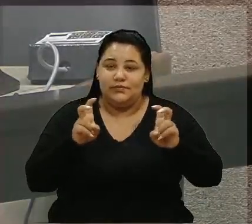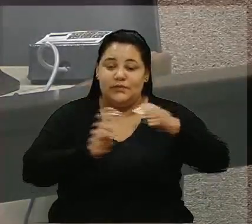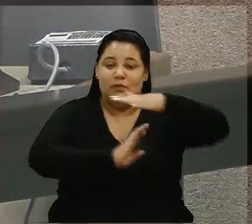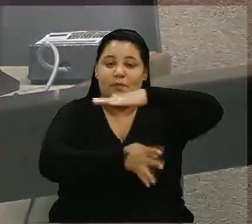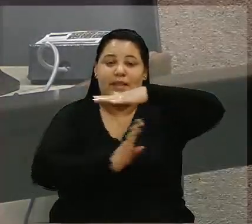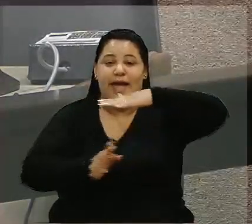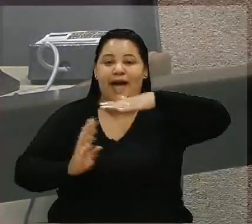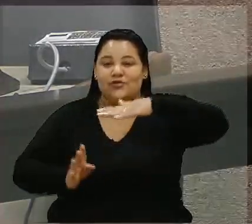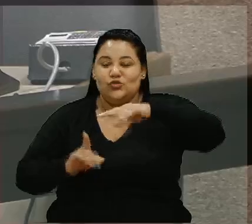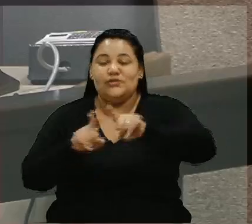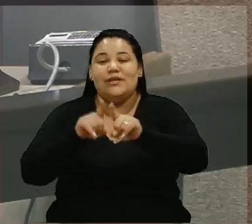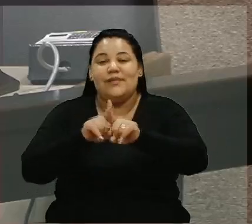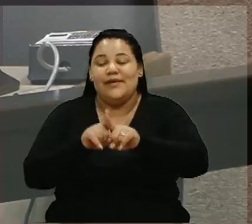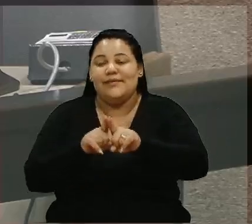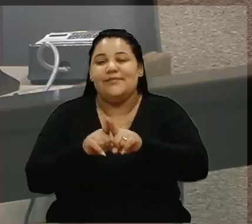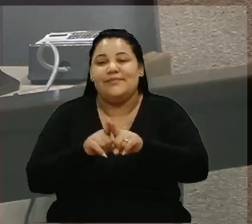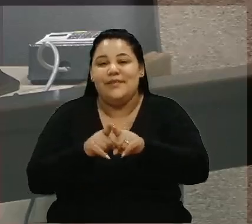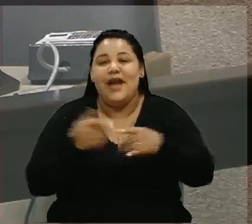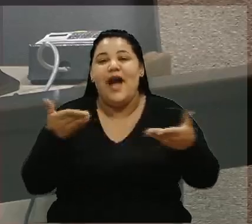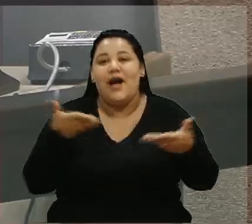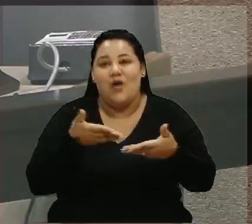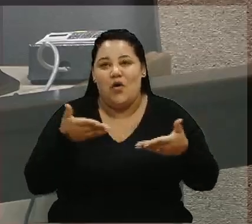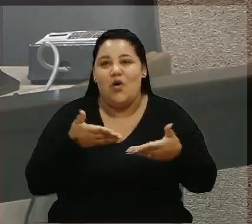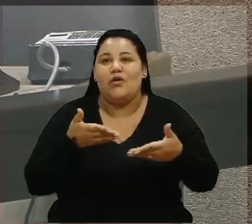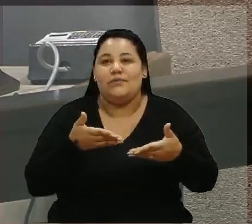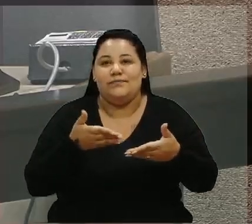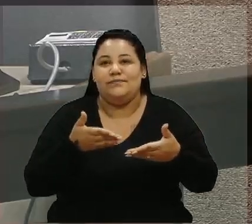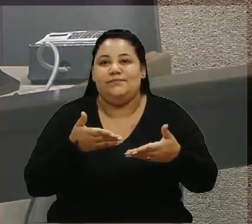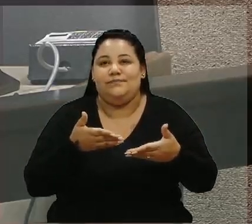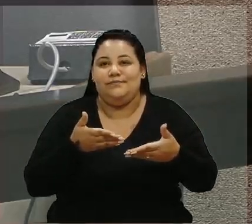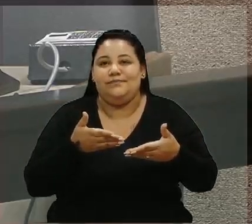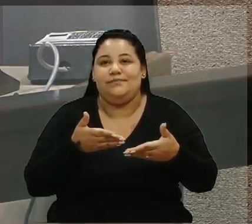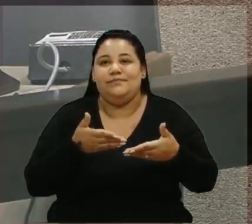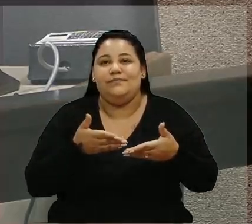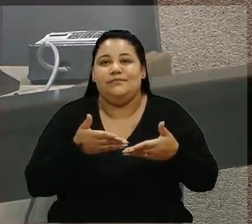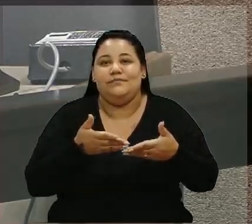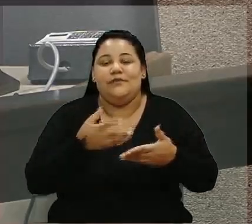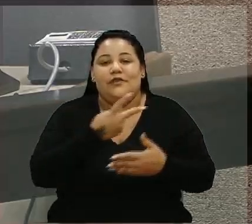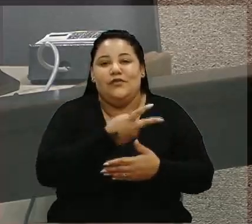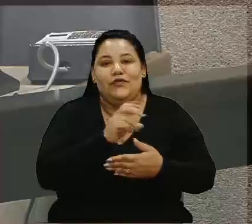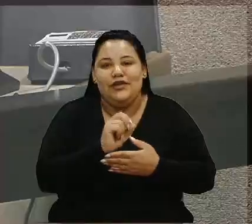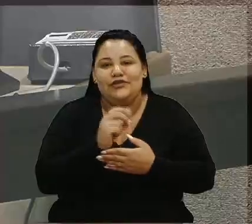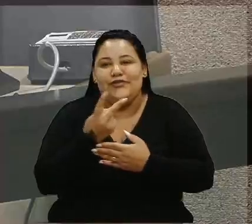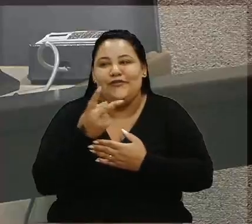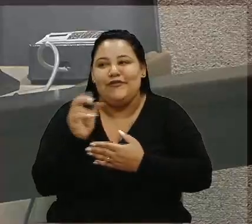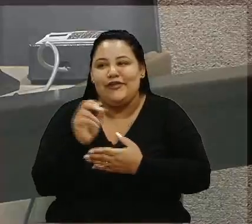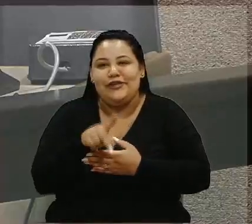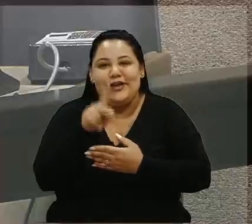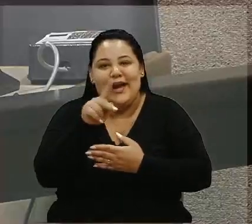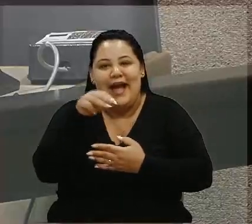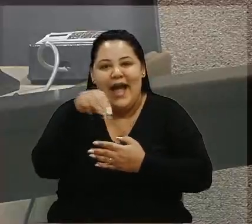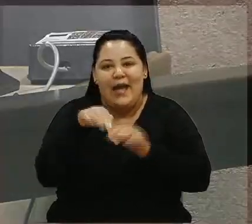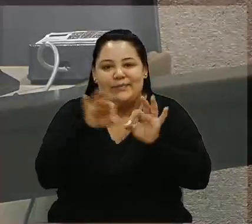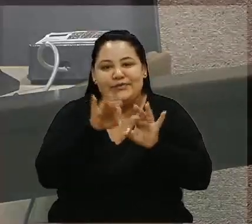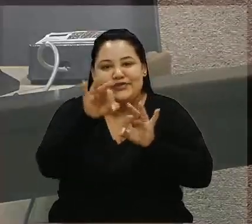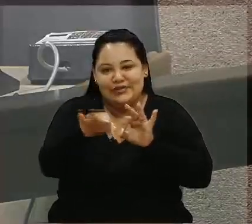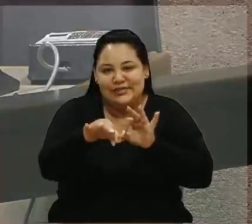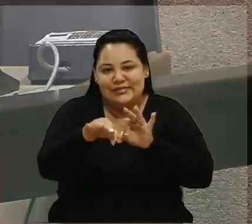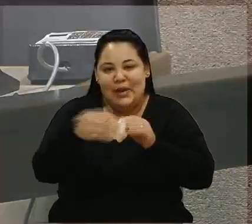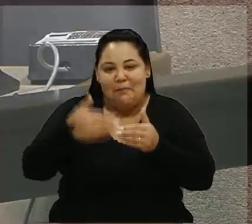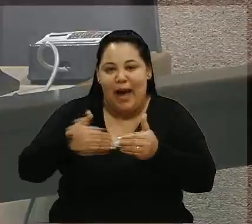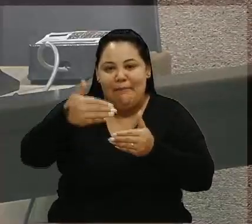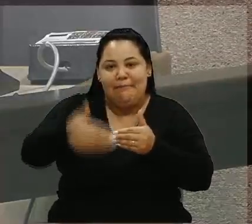pedágios, ainda mais aí com a possibilidade de pedágios de 20 em 20 quilômetros no nosso estado. É